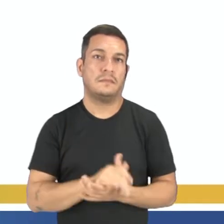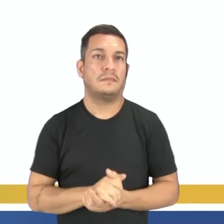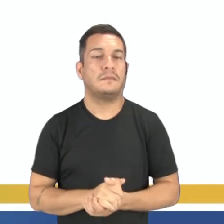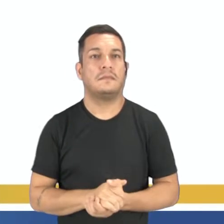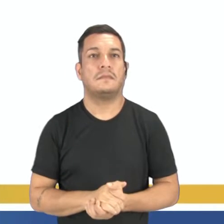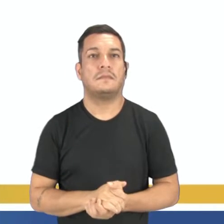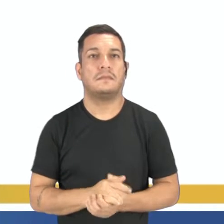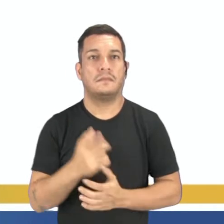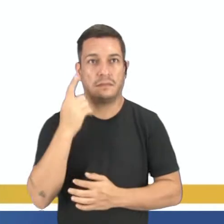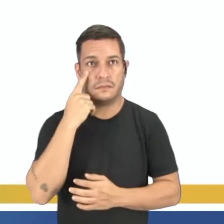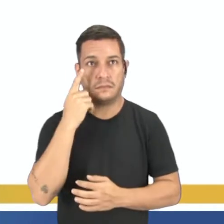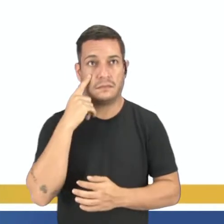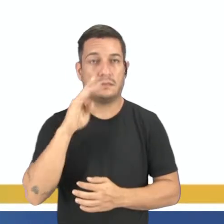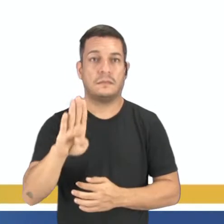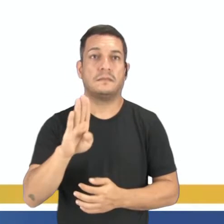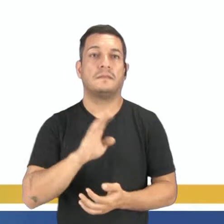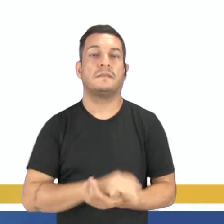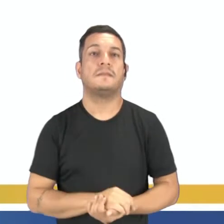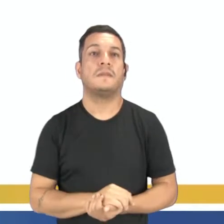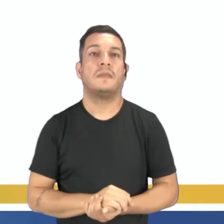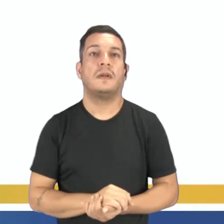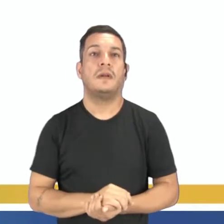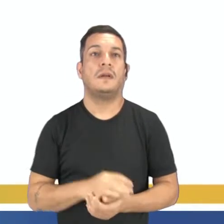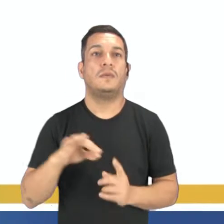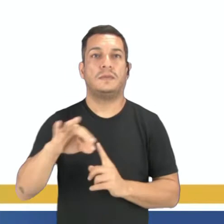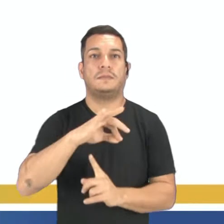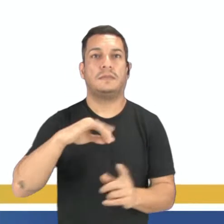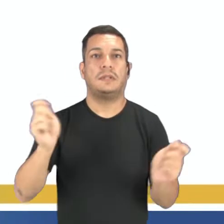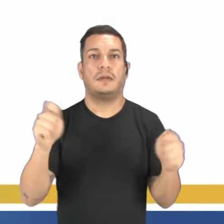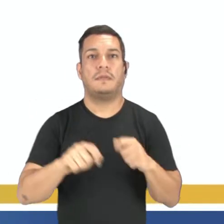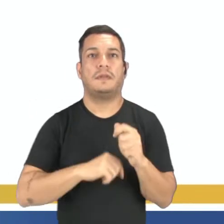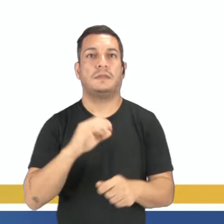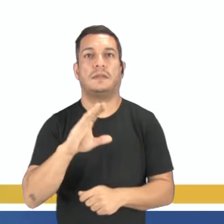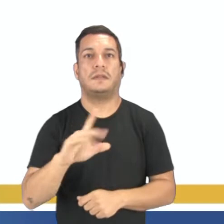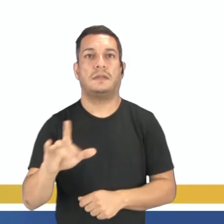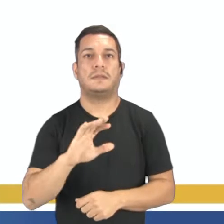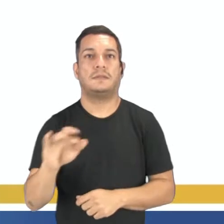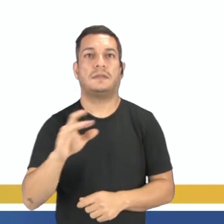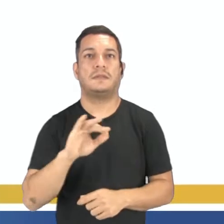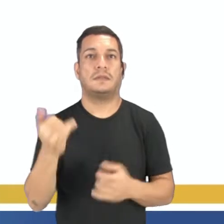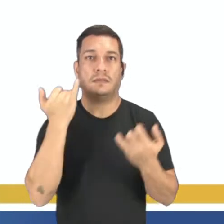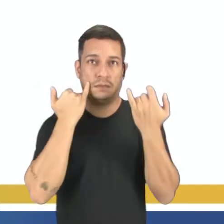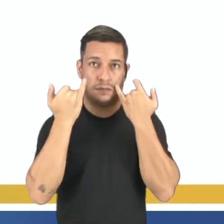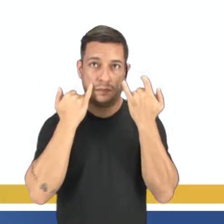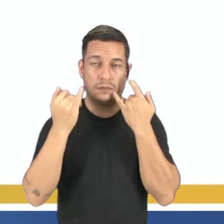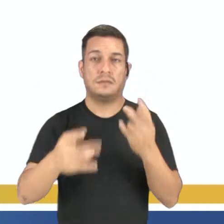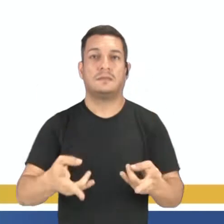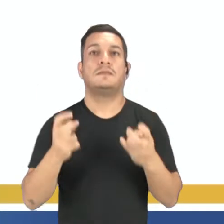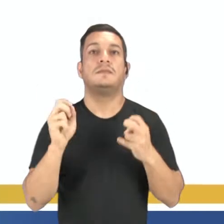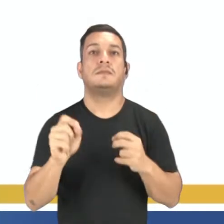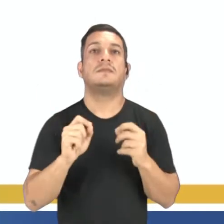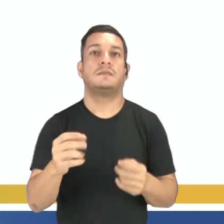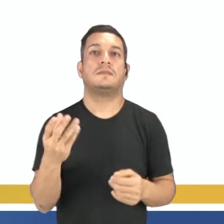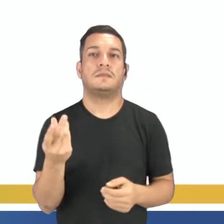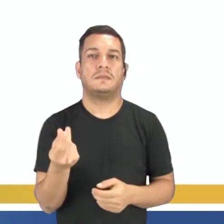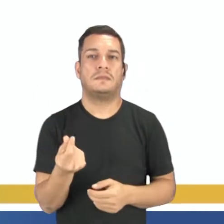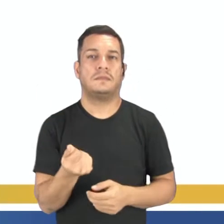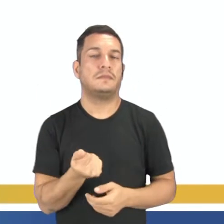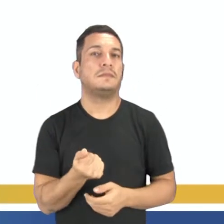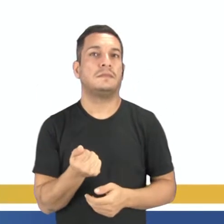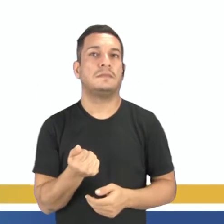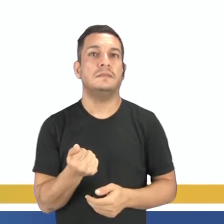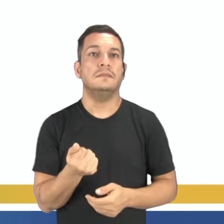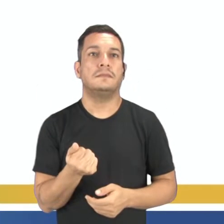evidente. Mas vamos conferir a letra B. O espírito é capaz de classificar os dados da percepção